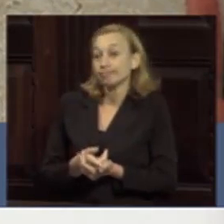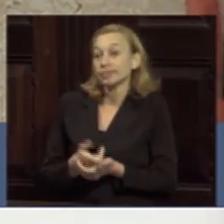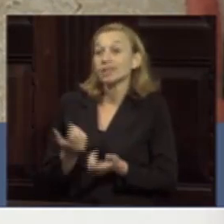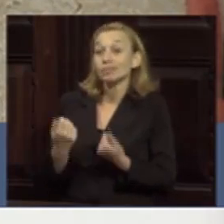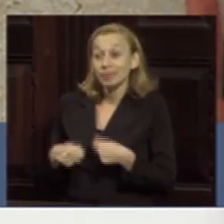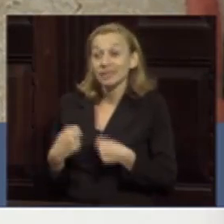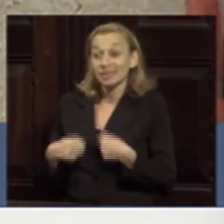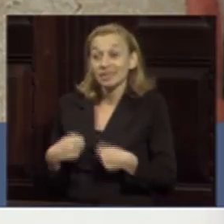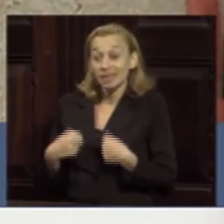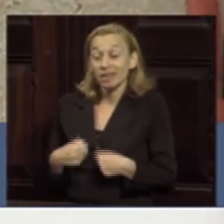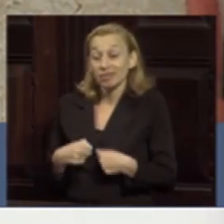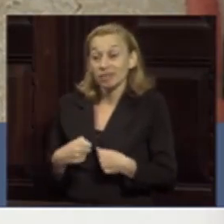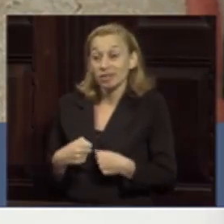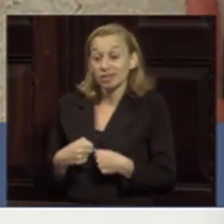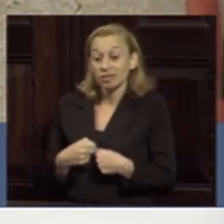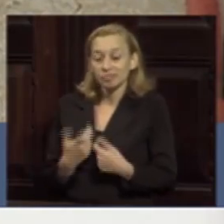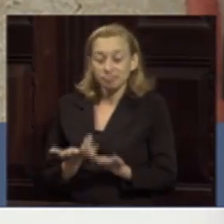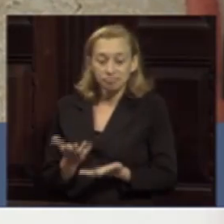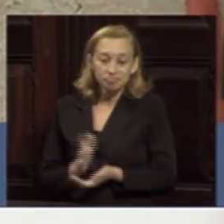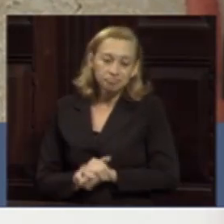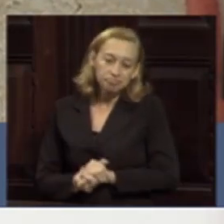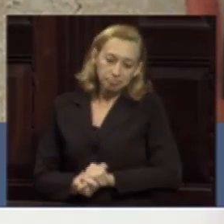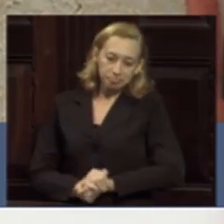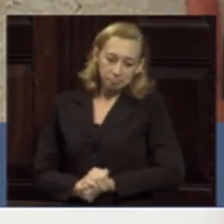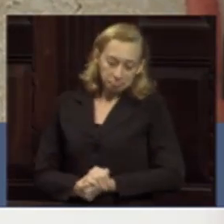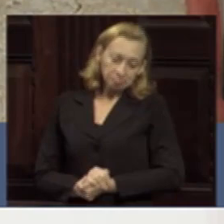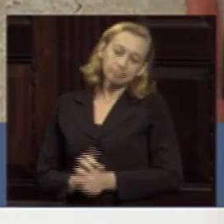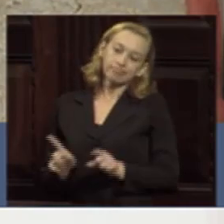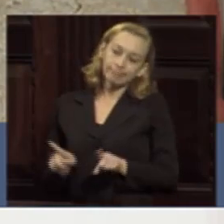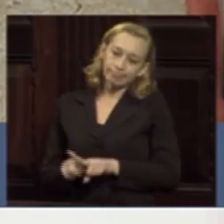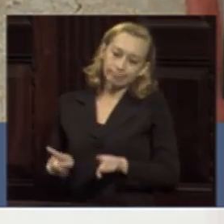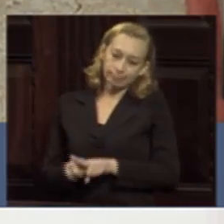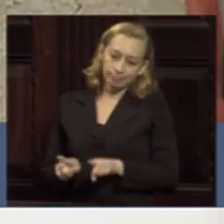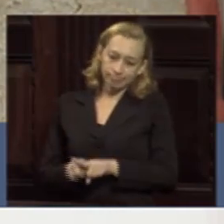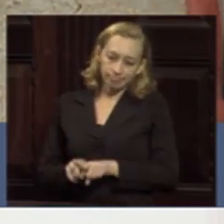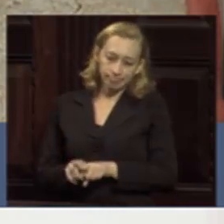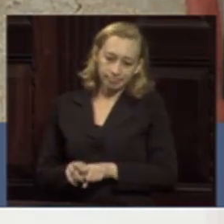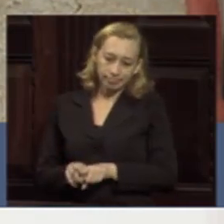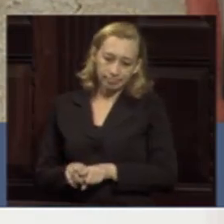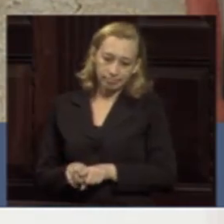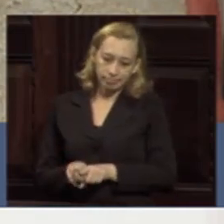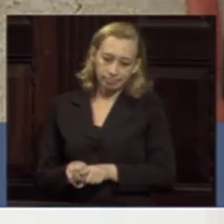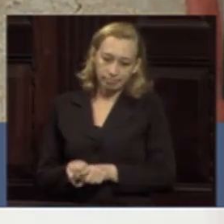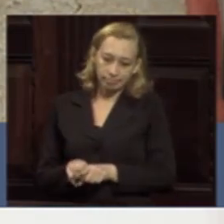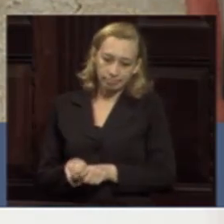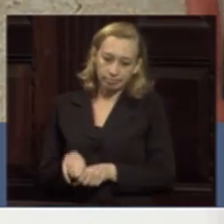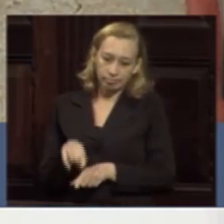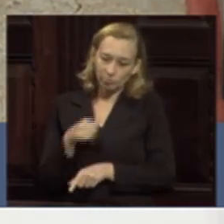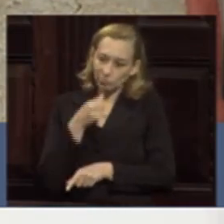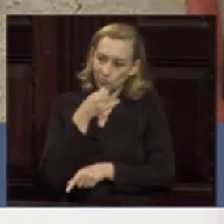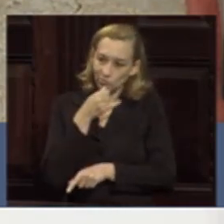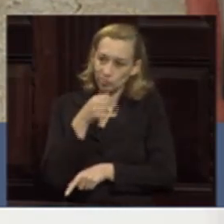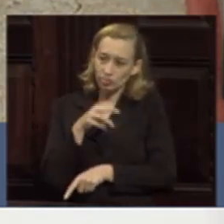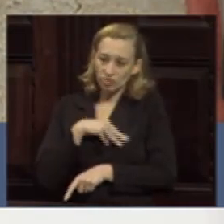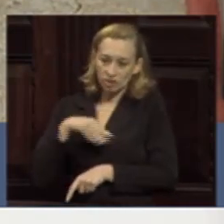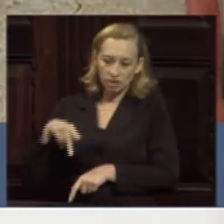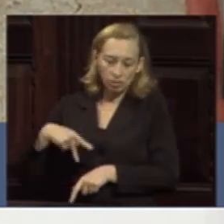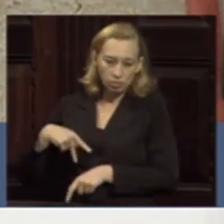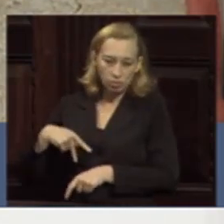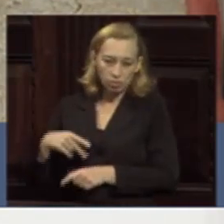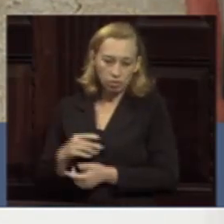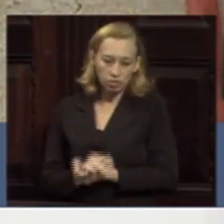suas trambicagens. E disse também que lamentava que o Ministério Público